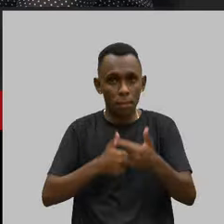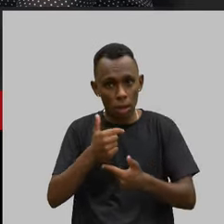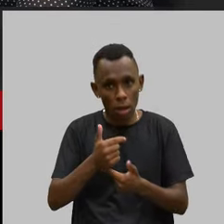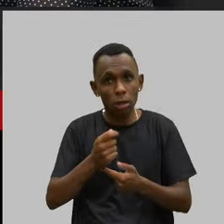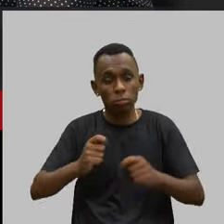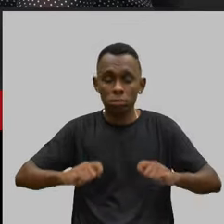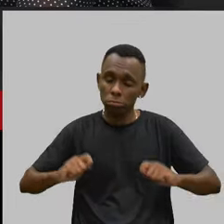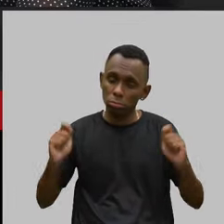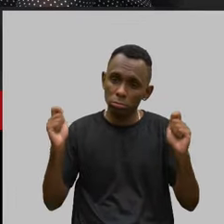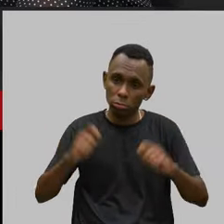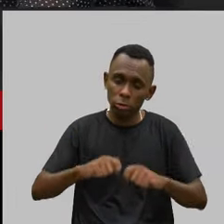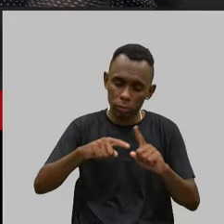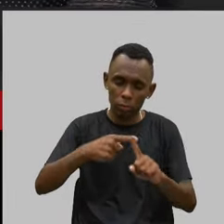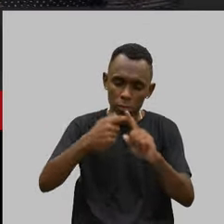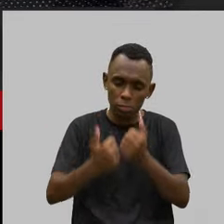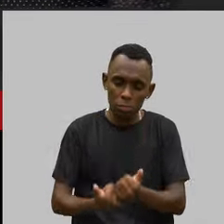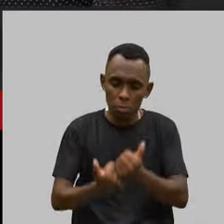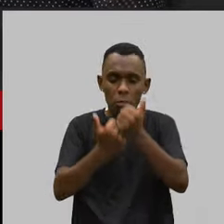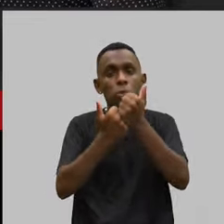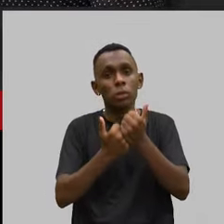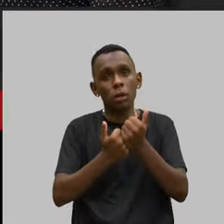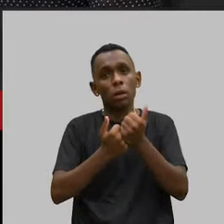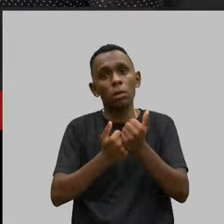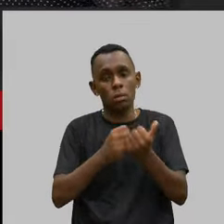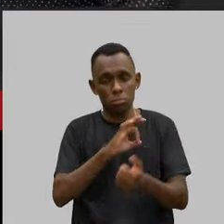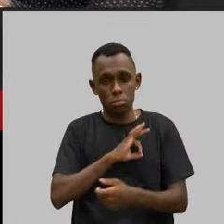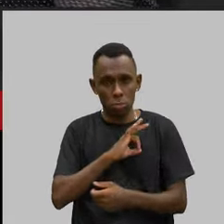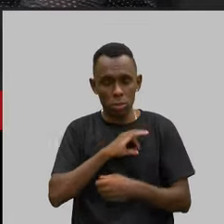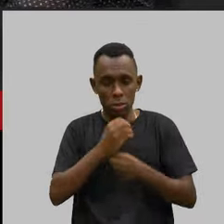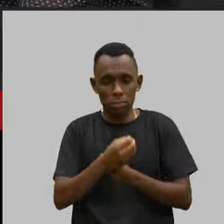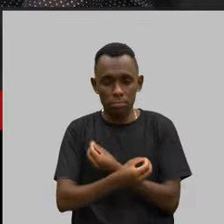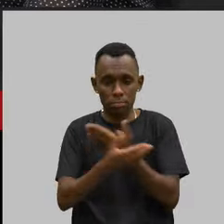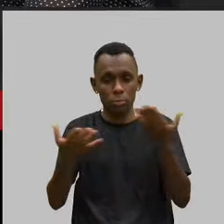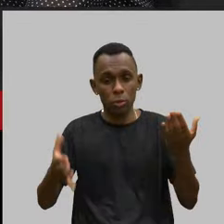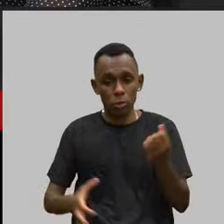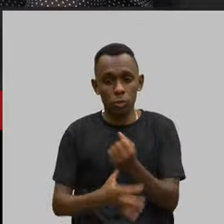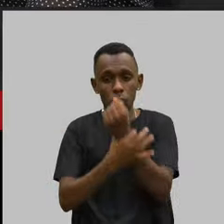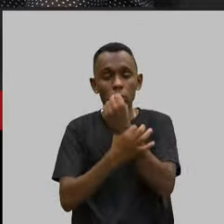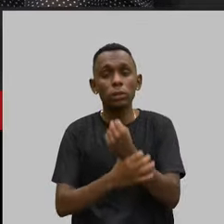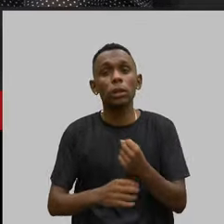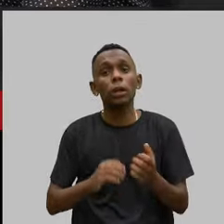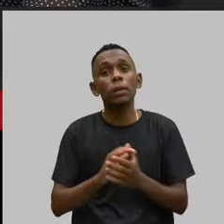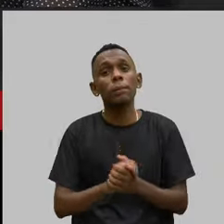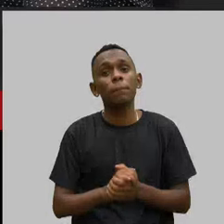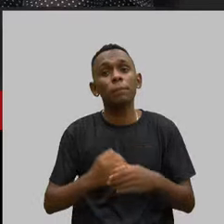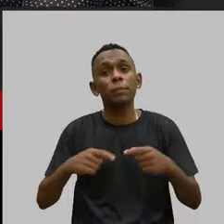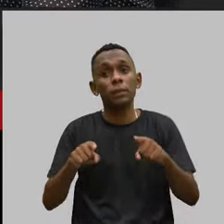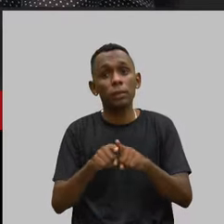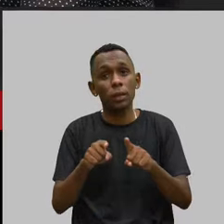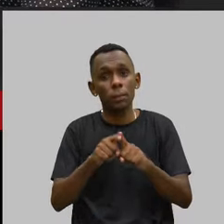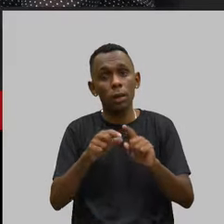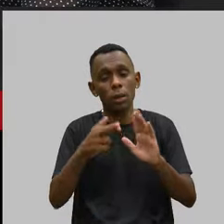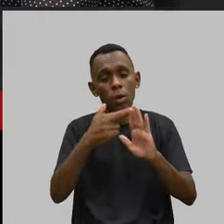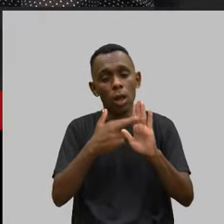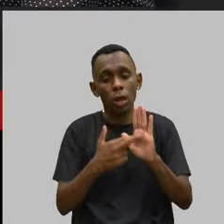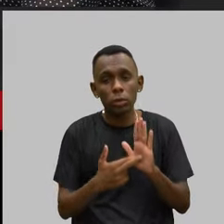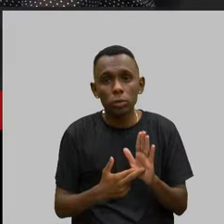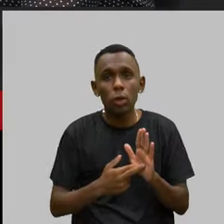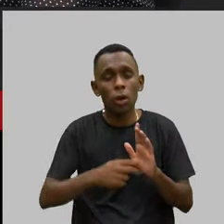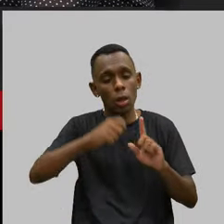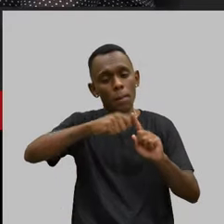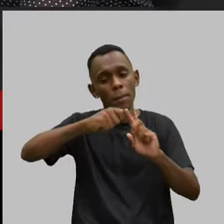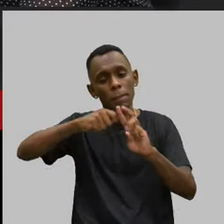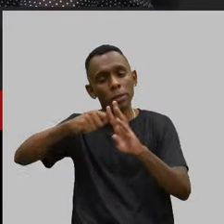potencializar o trabalho que a a Polícia Civil tem a entregar a gente tem eh um relatório mensal com os números de